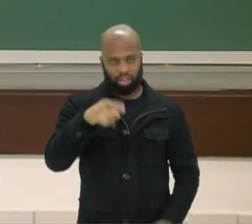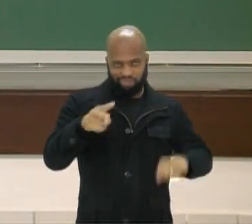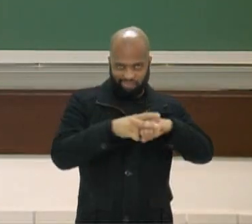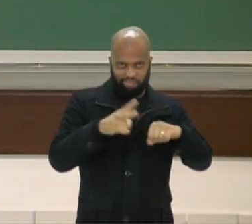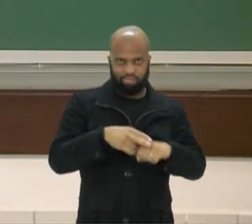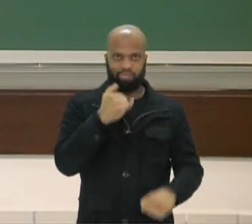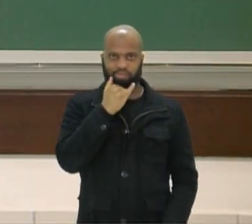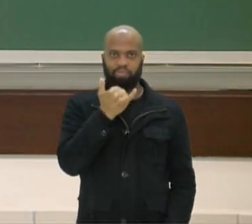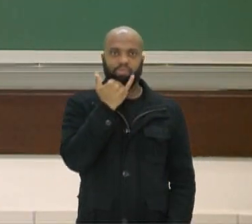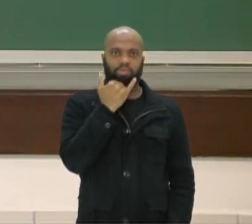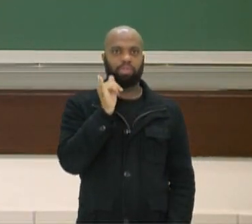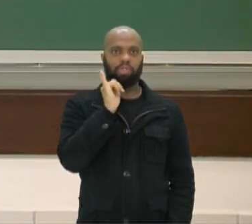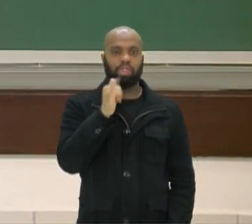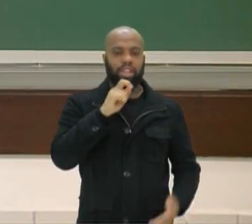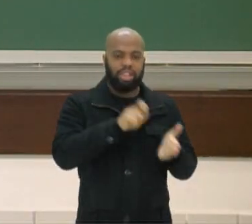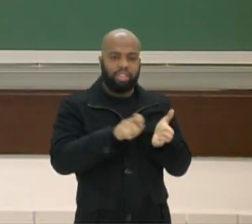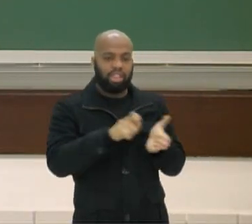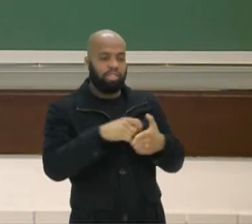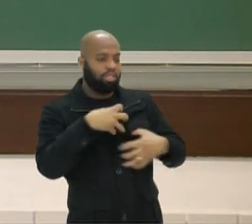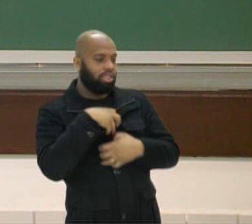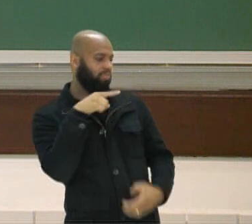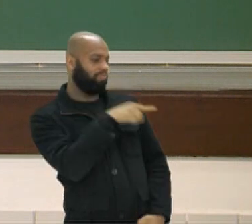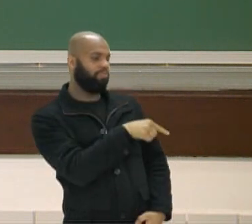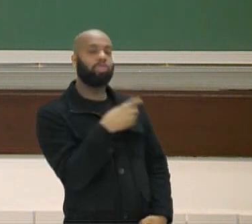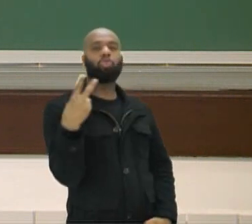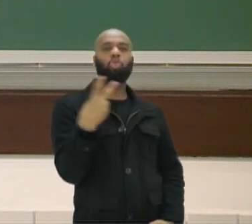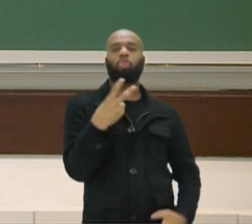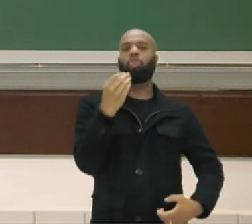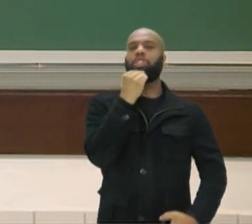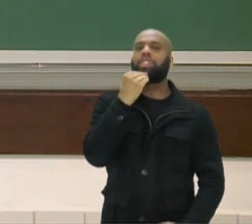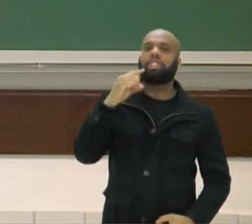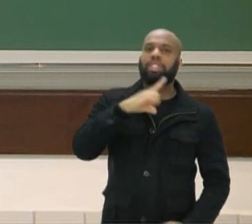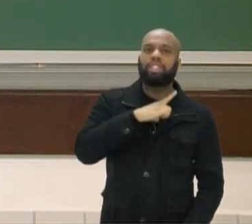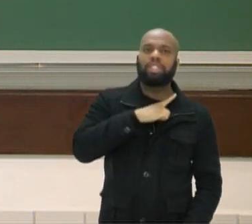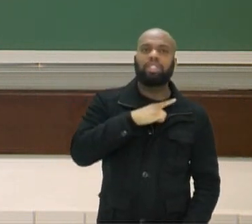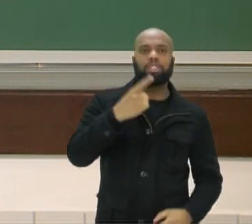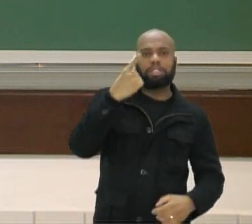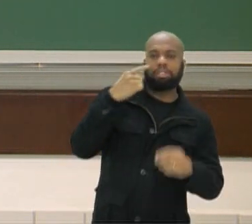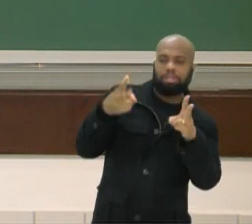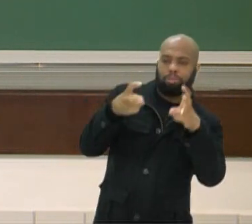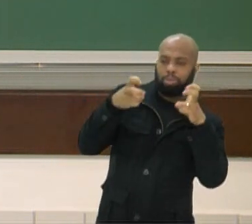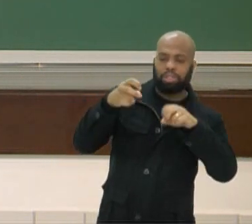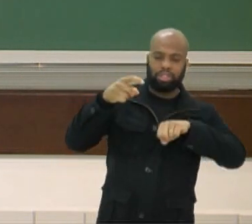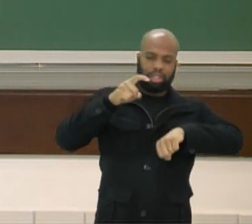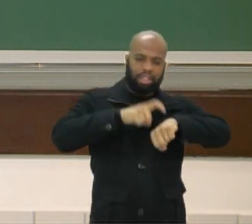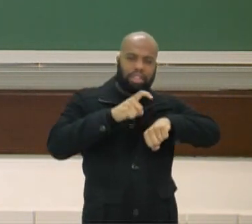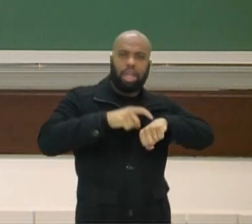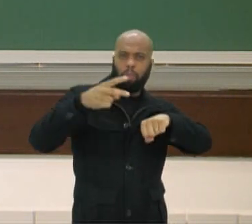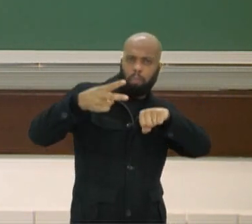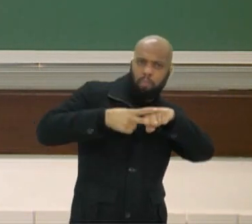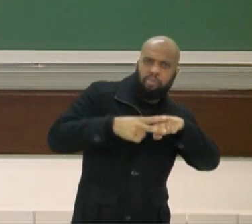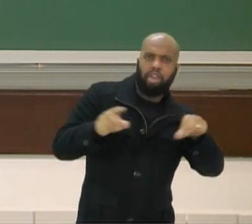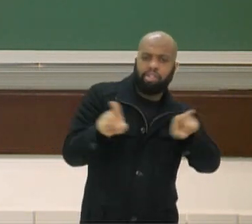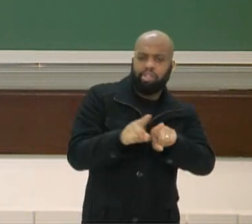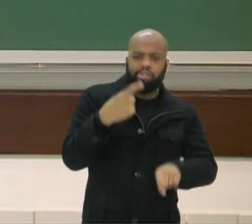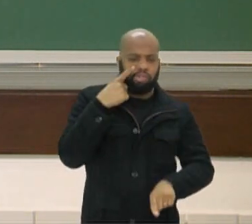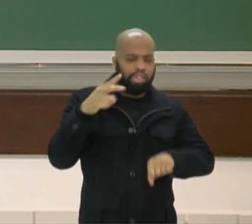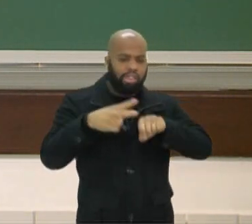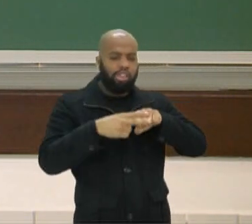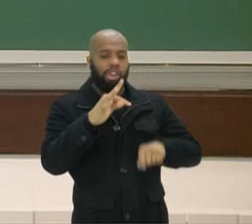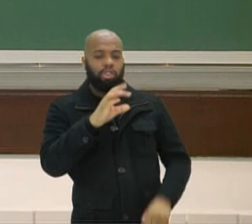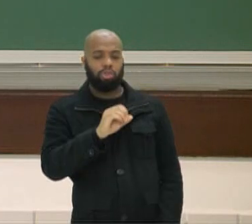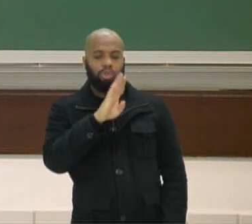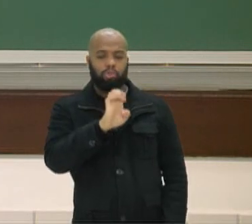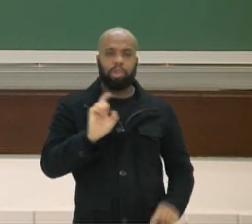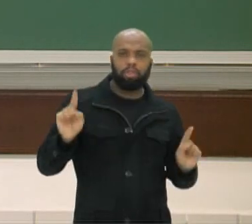Então, eu quero que você escreva aí a voz passiva nas duas possibilidades, observando o tempo verbal, para saber qual vai ser o verbo to be,